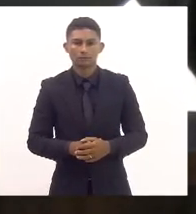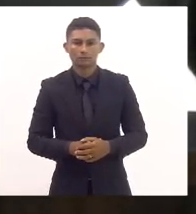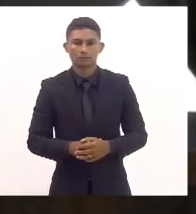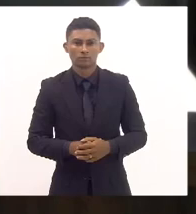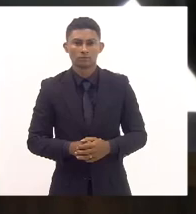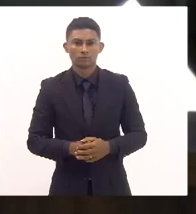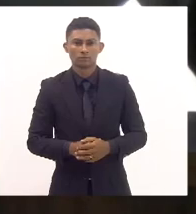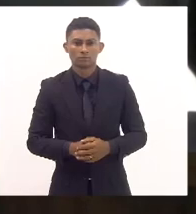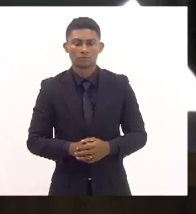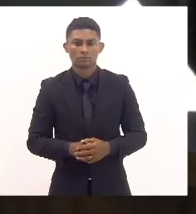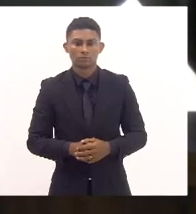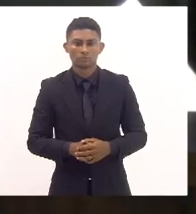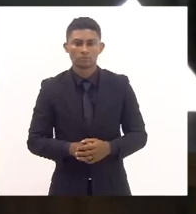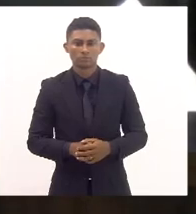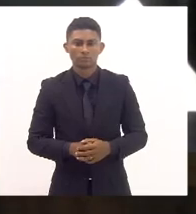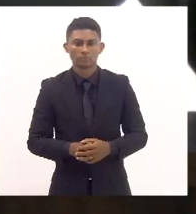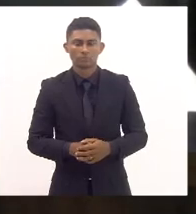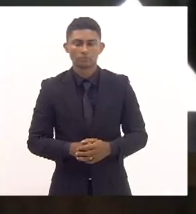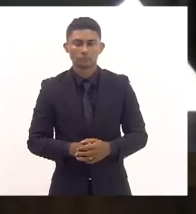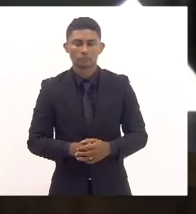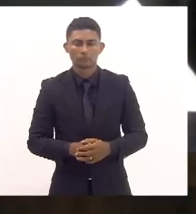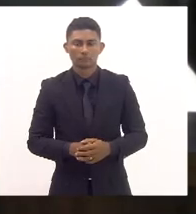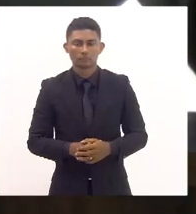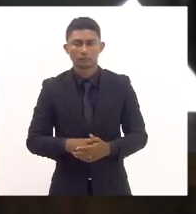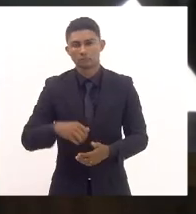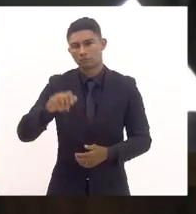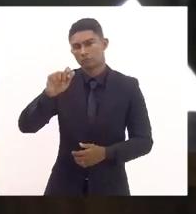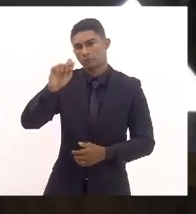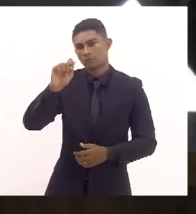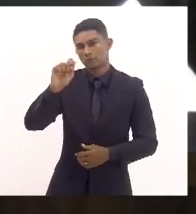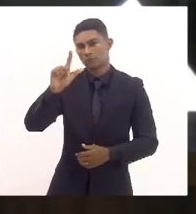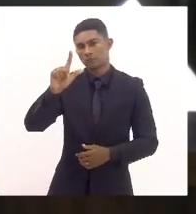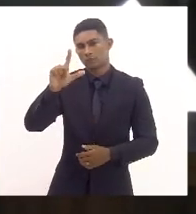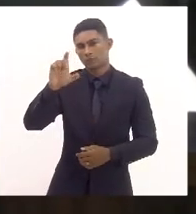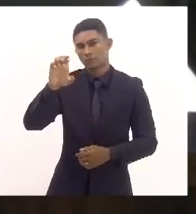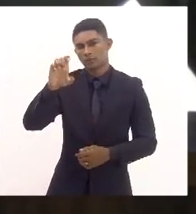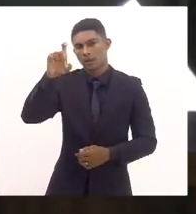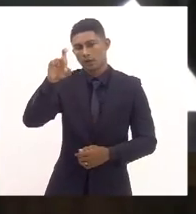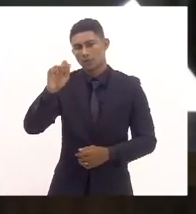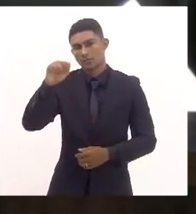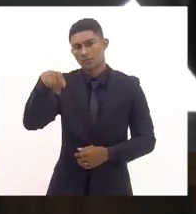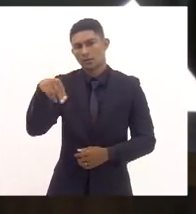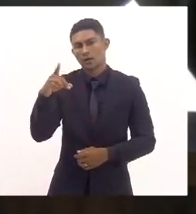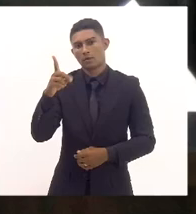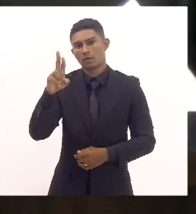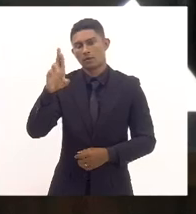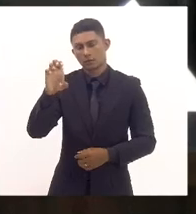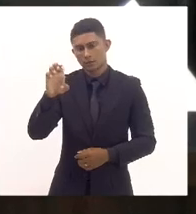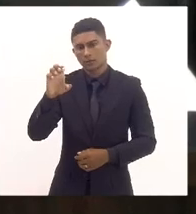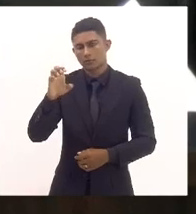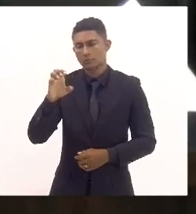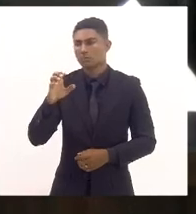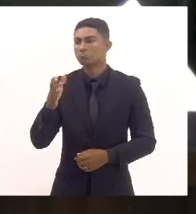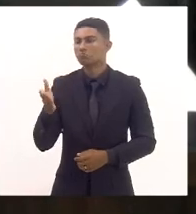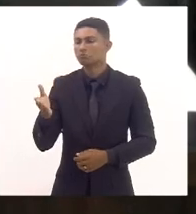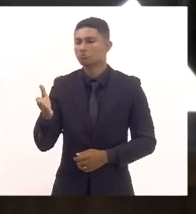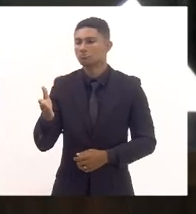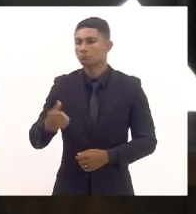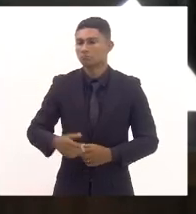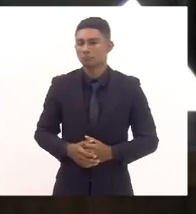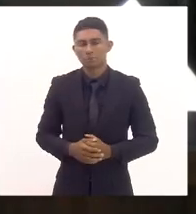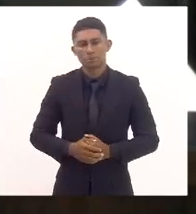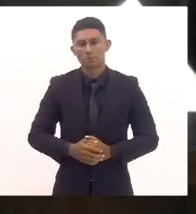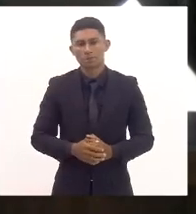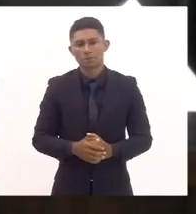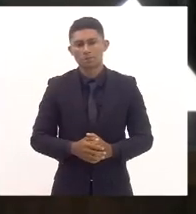a deputada Deputado Alexandre Freitas Deputado Alexandre Freitas